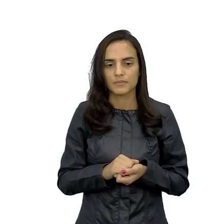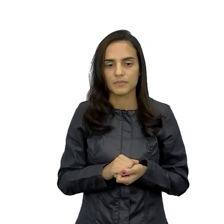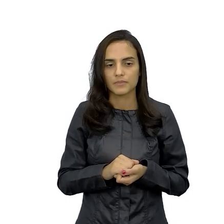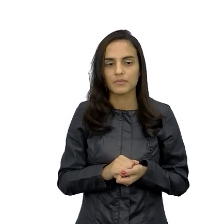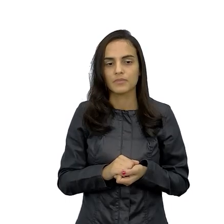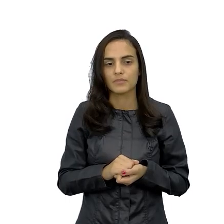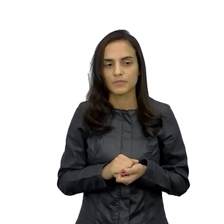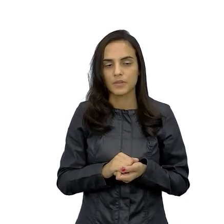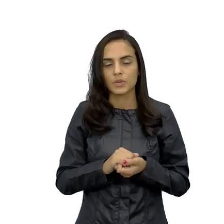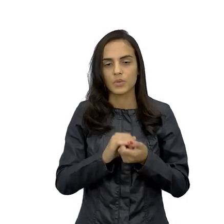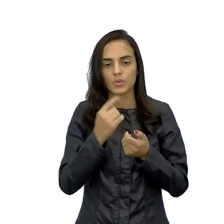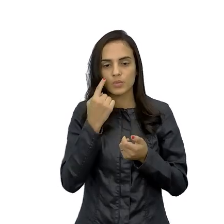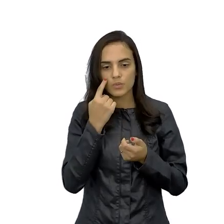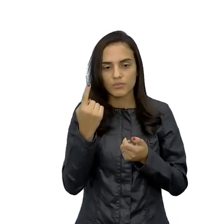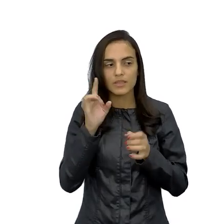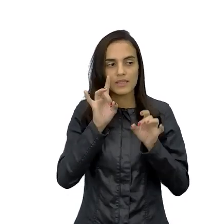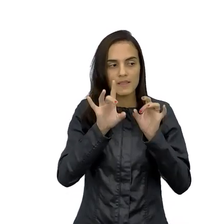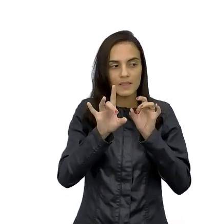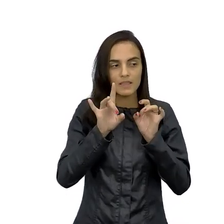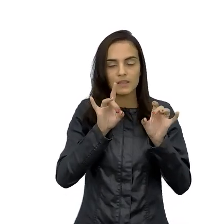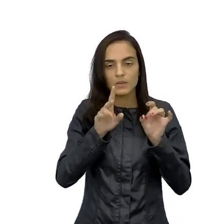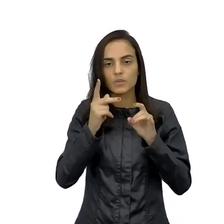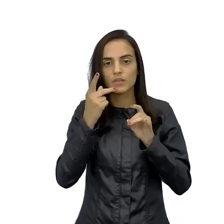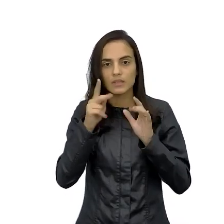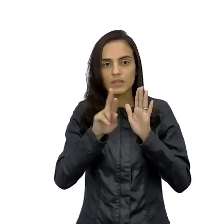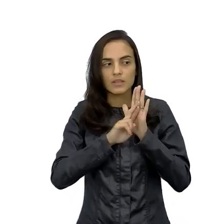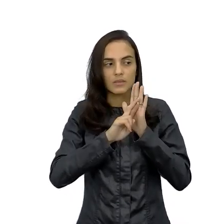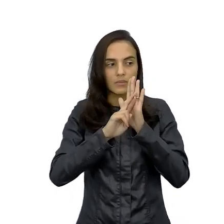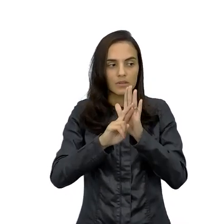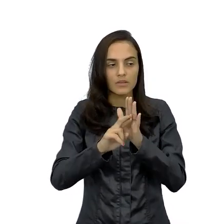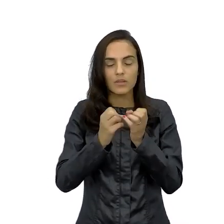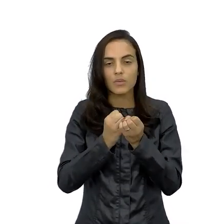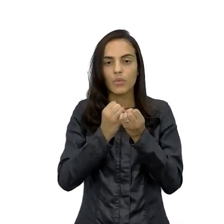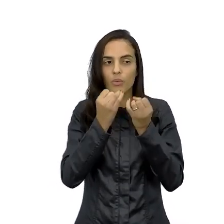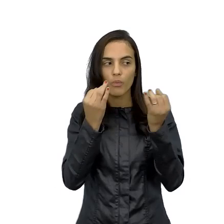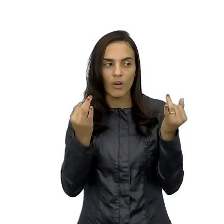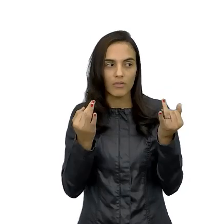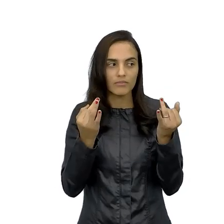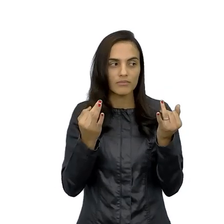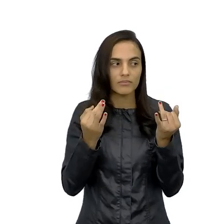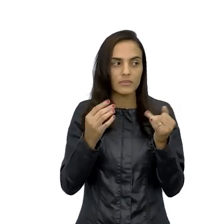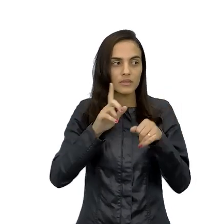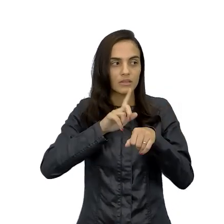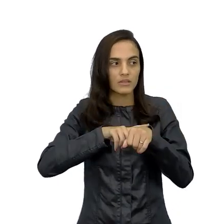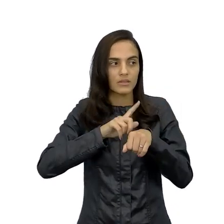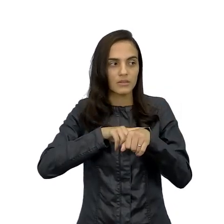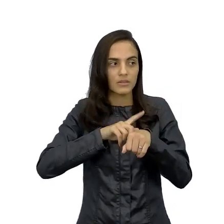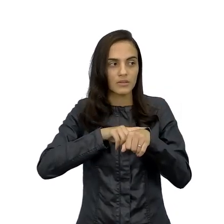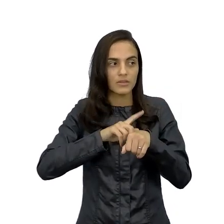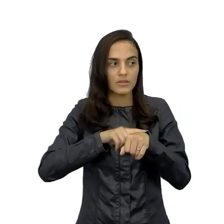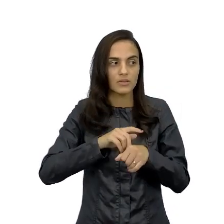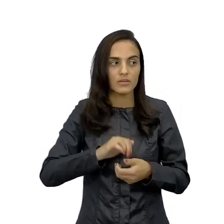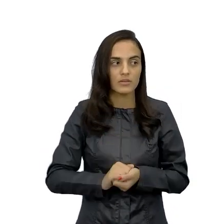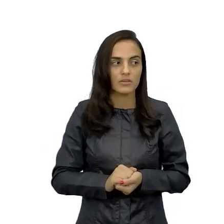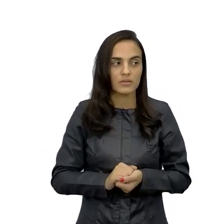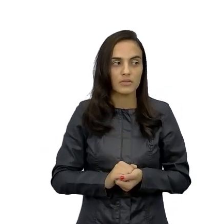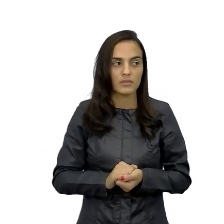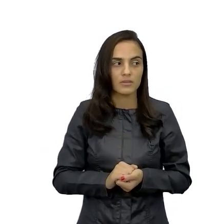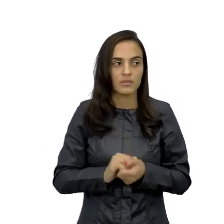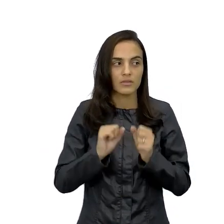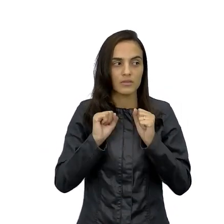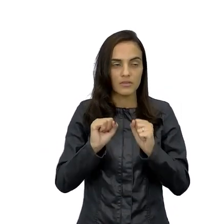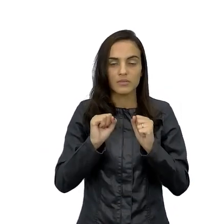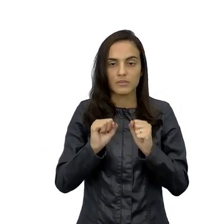dos ponteiros, né? O que cada um deles representa e qual é o espaçamento de tempo que vai ser necessário para